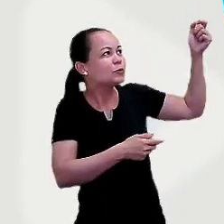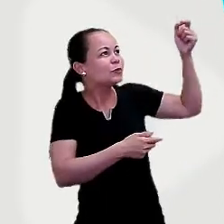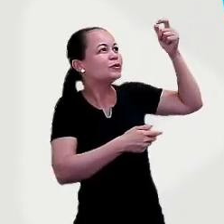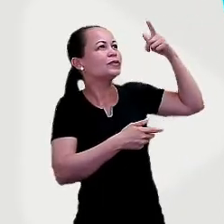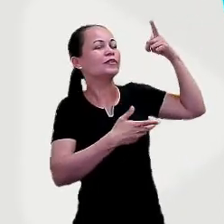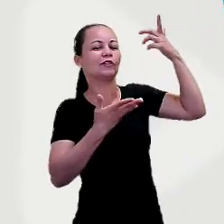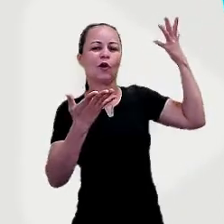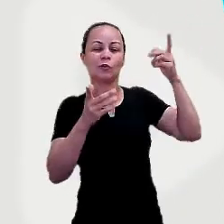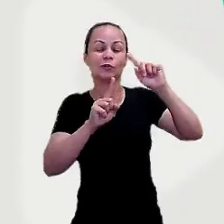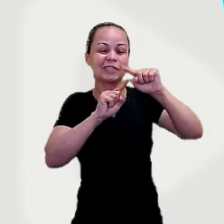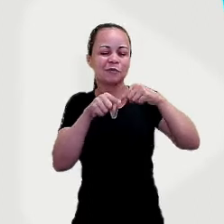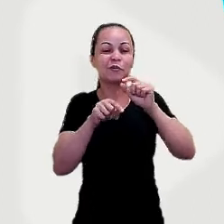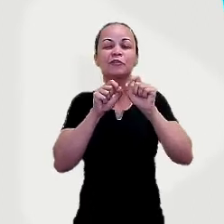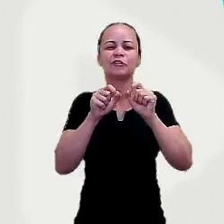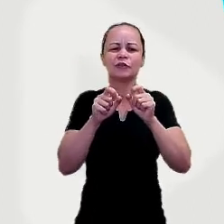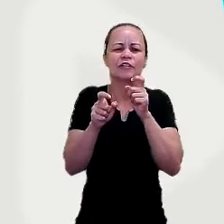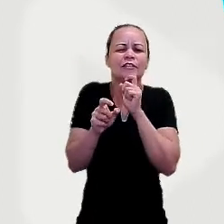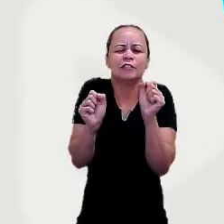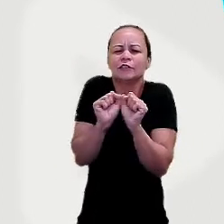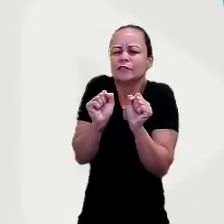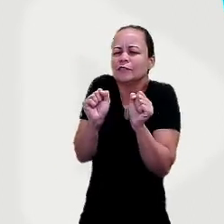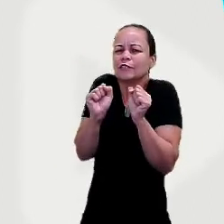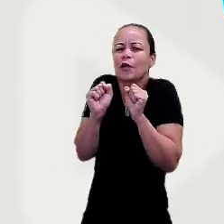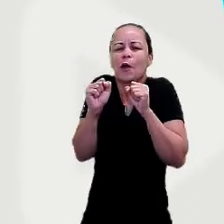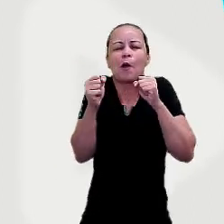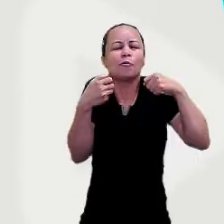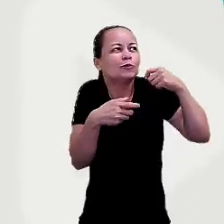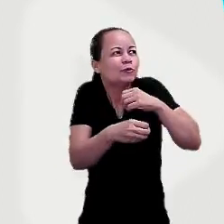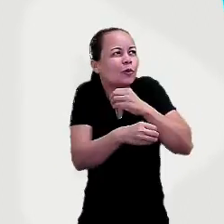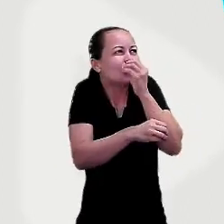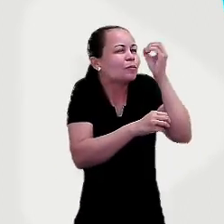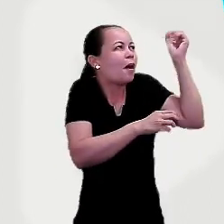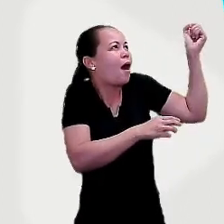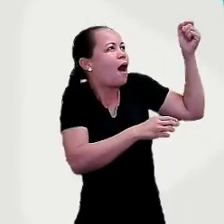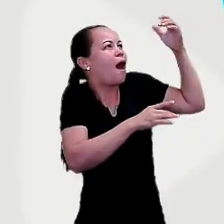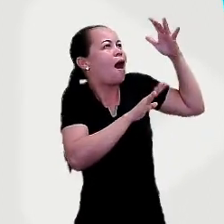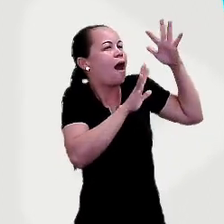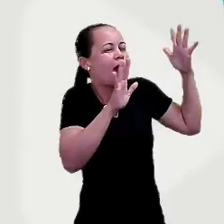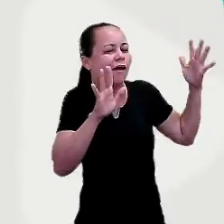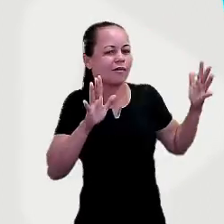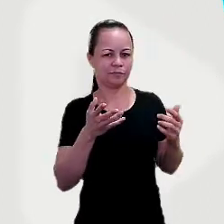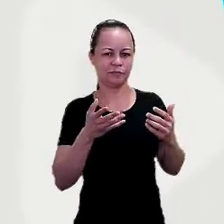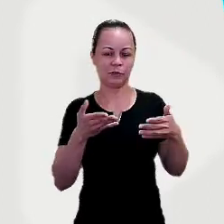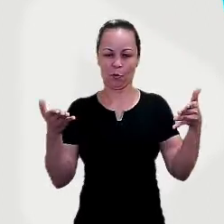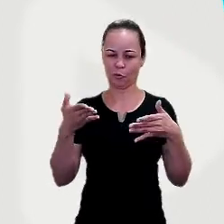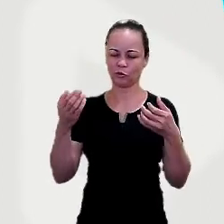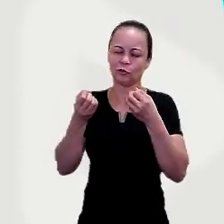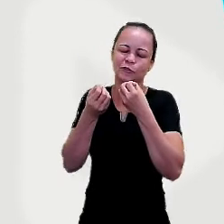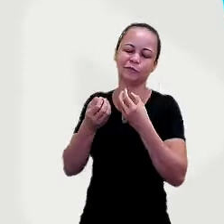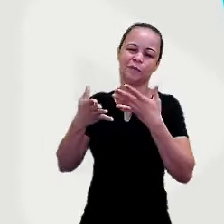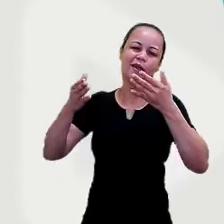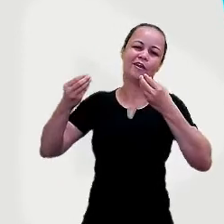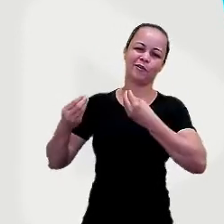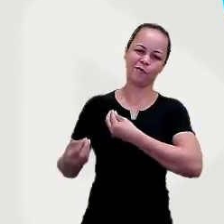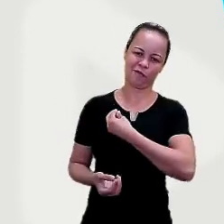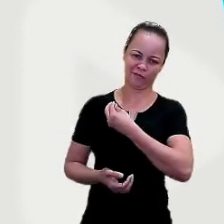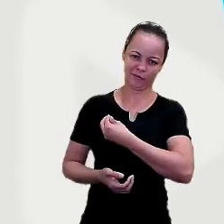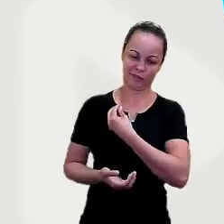e frio, brilhava alegre no céu. Hoje eu estou de bem com a vida, ele disse.